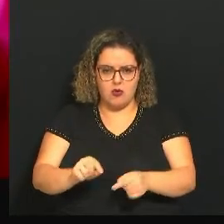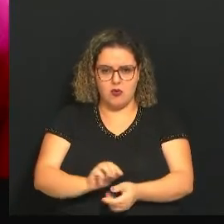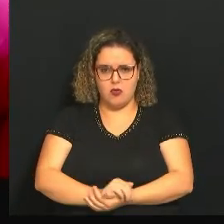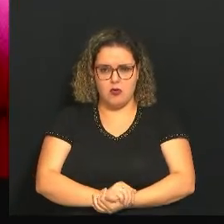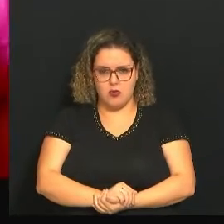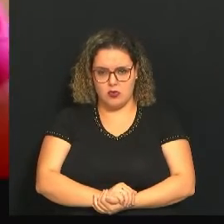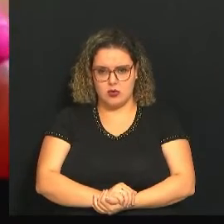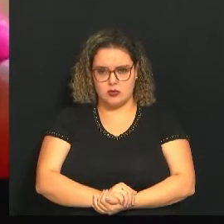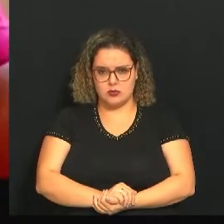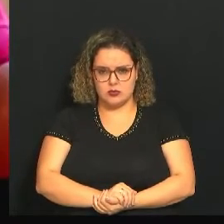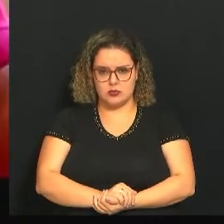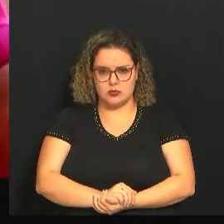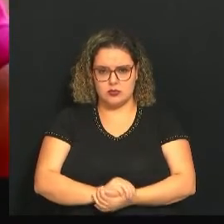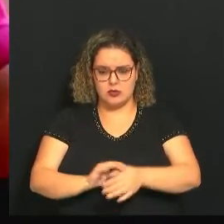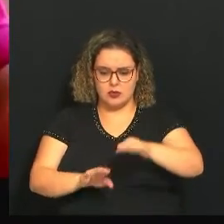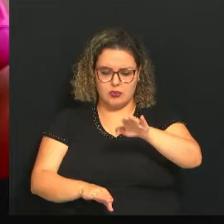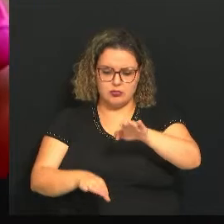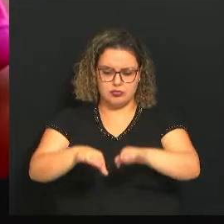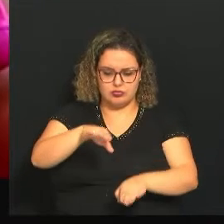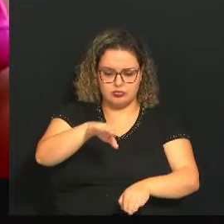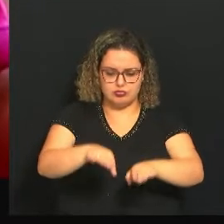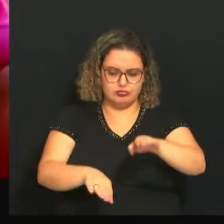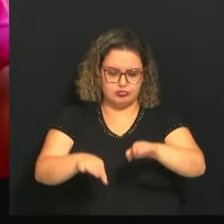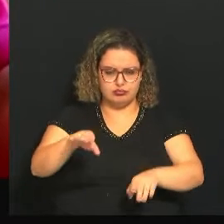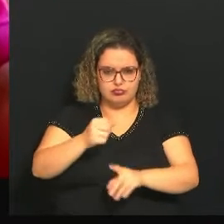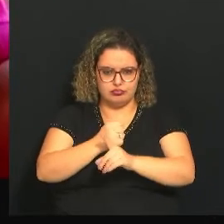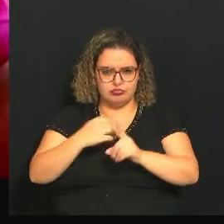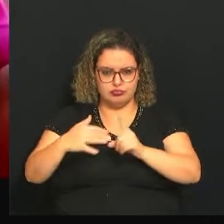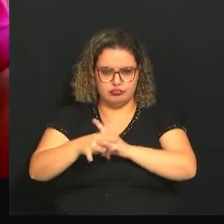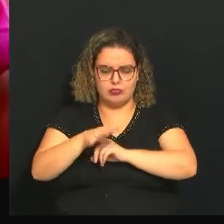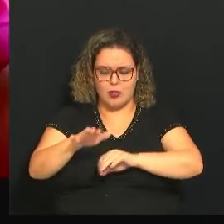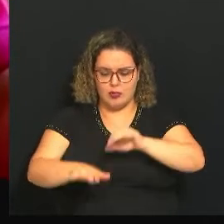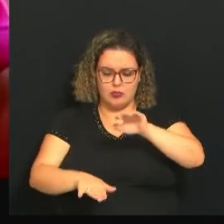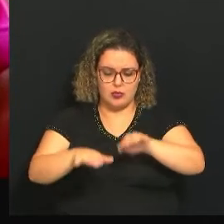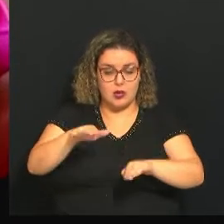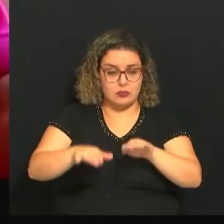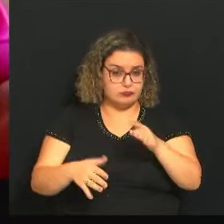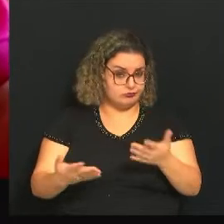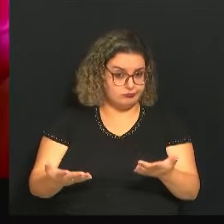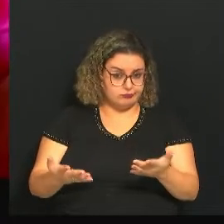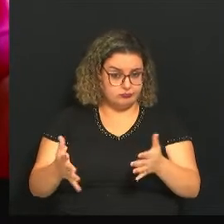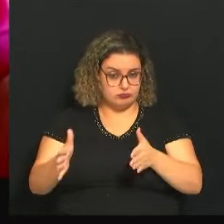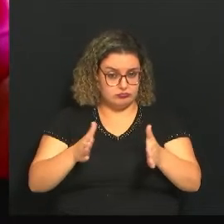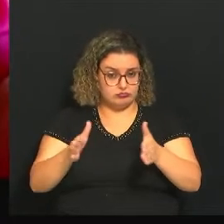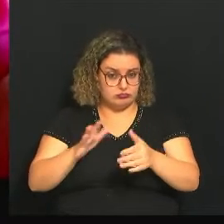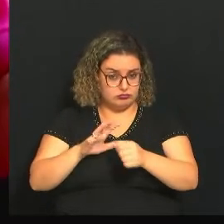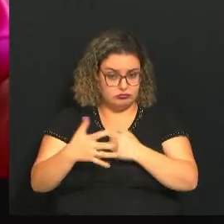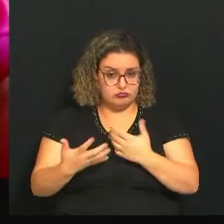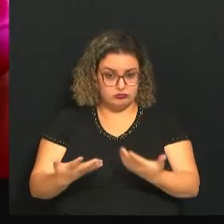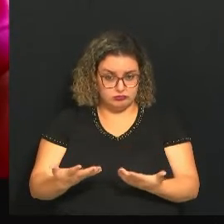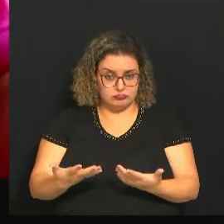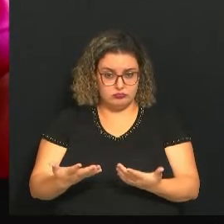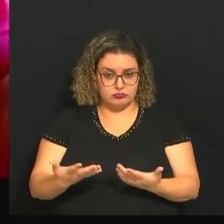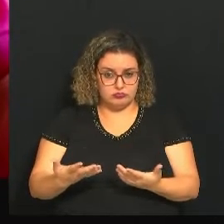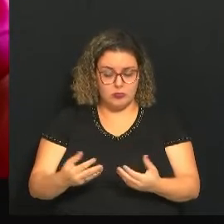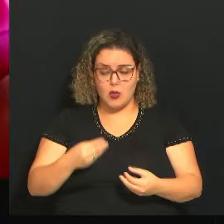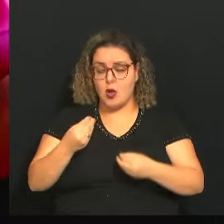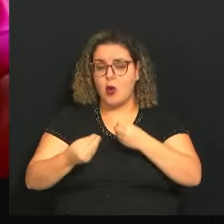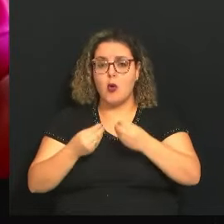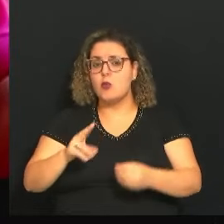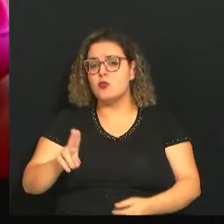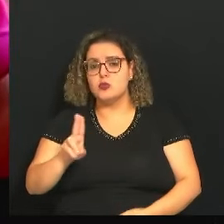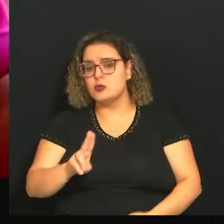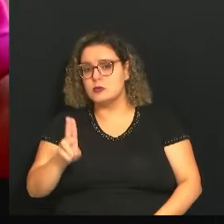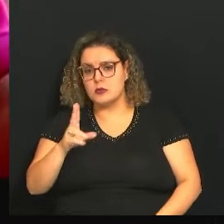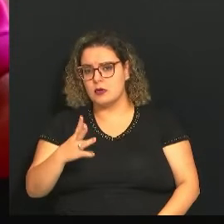a desigualdade social durante a pandemia. Então, esse é o modelo que eles vêm implementando. O que aconteceu? Você pega